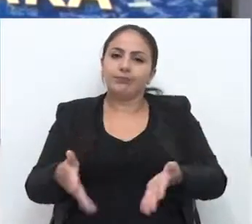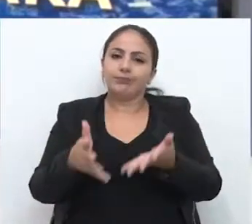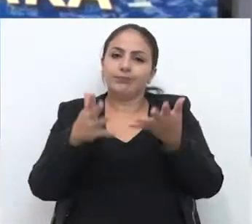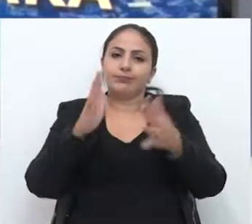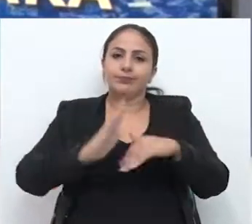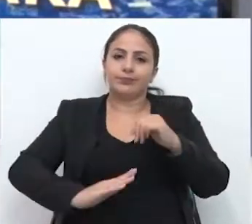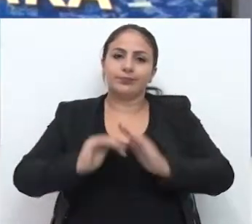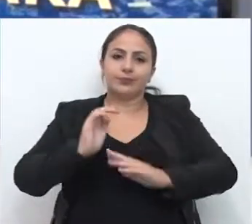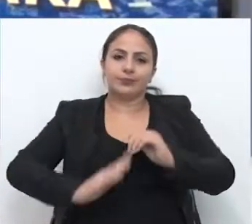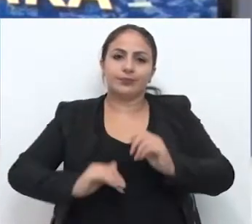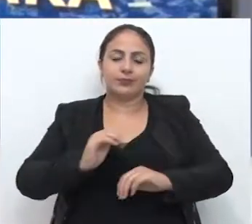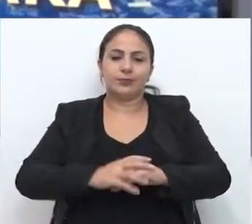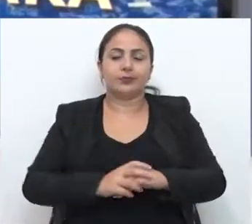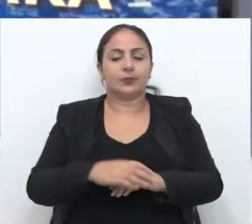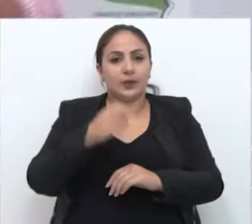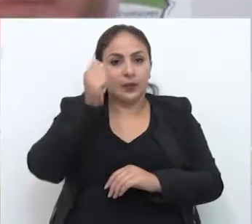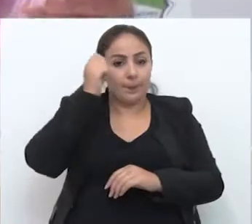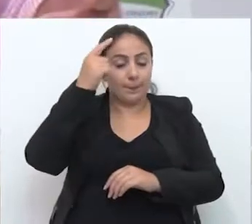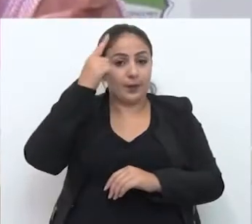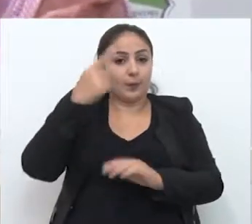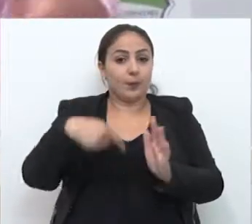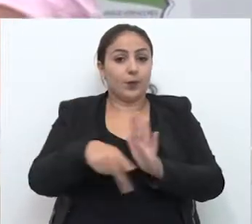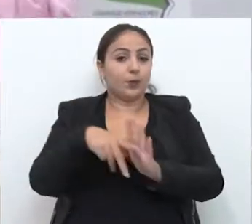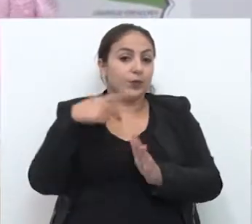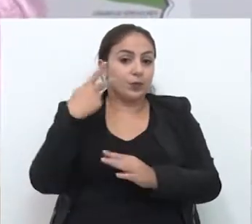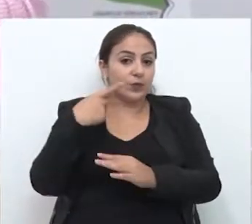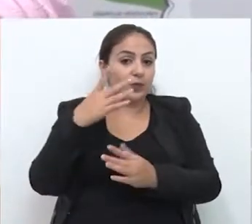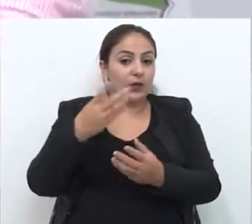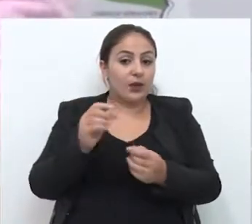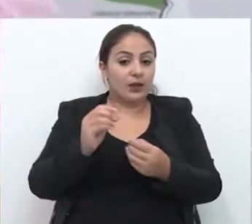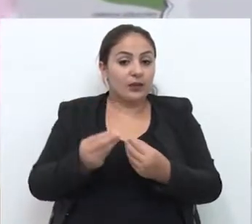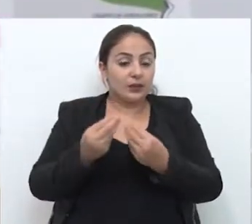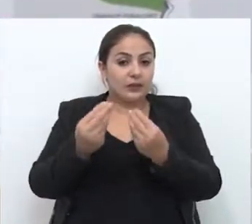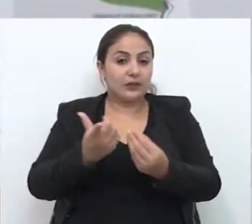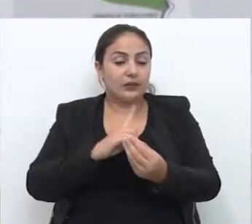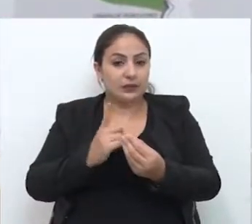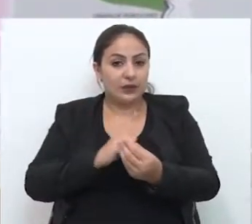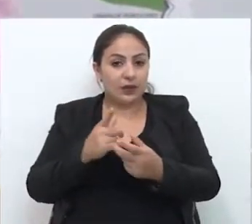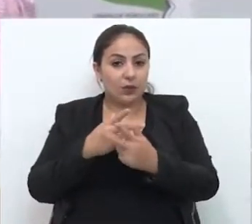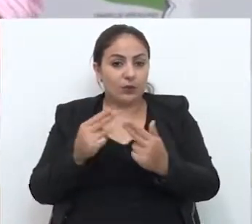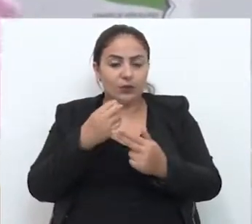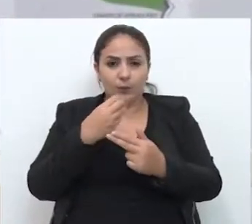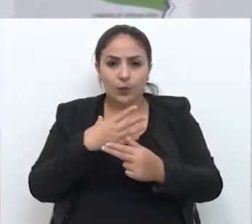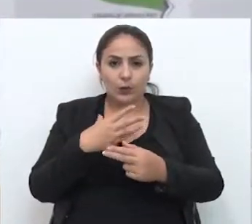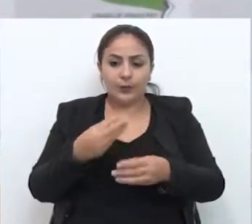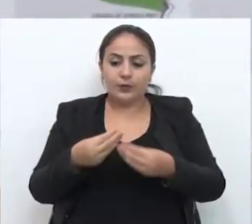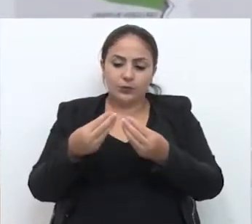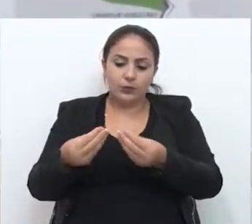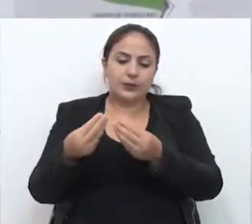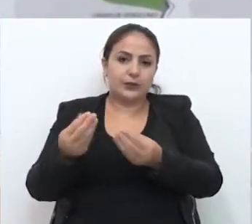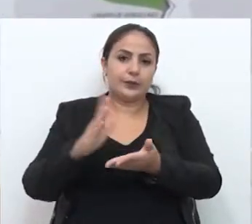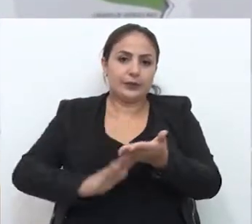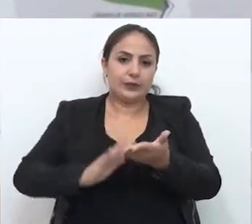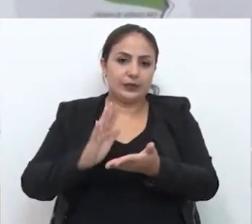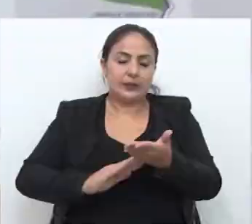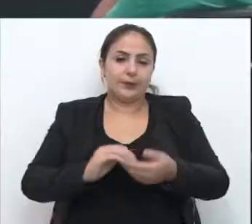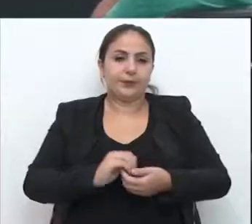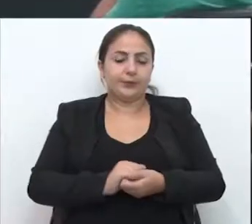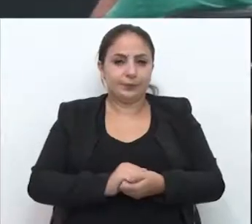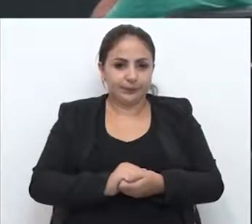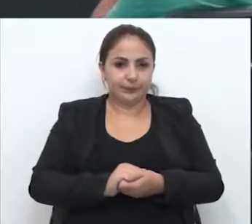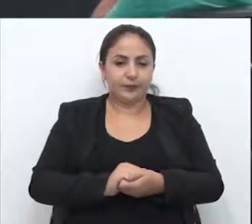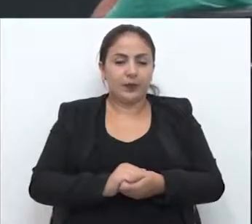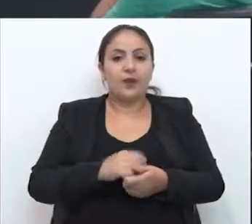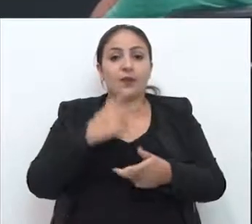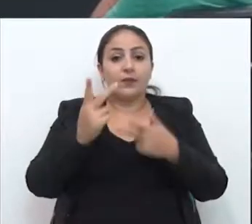para incentivar a prática. A ideia do parlamentar é oferecer alguns benefícios para os doadores.